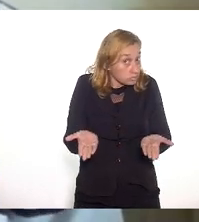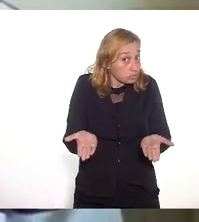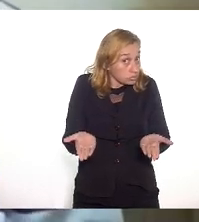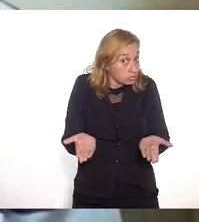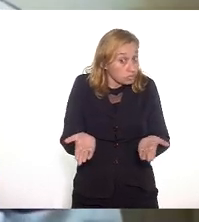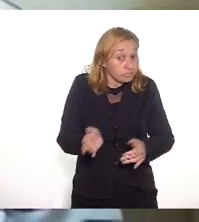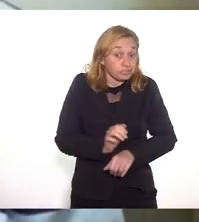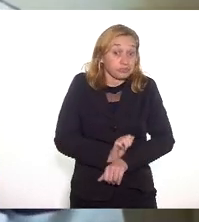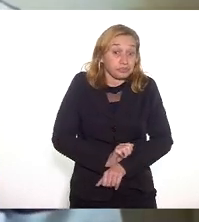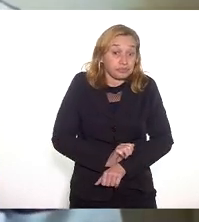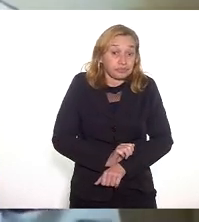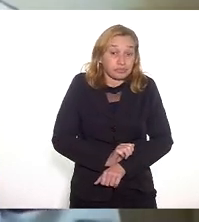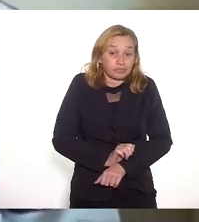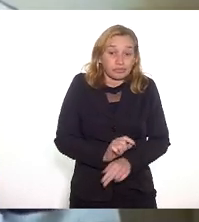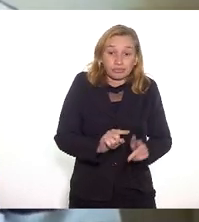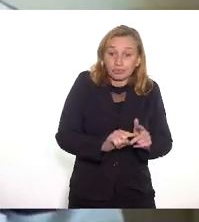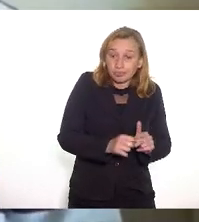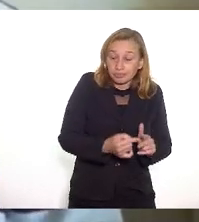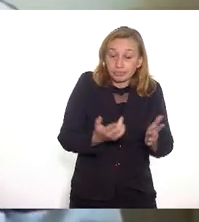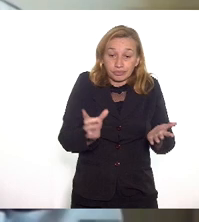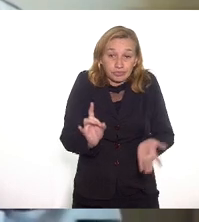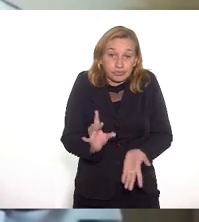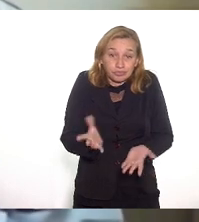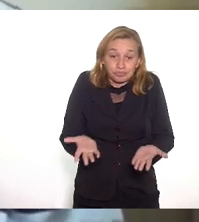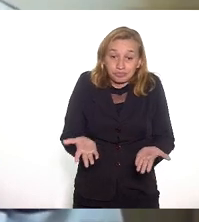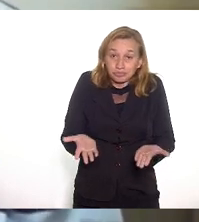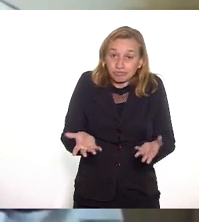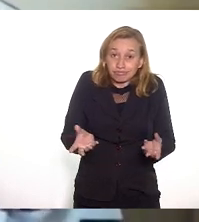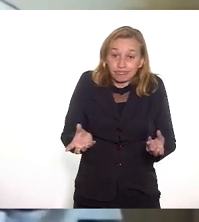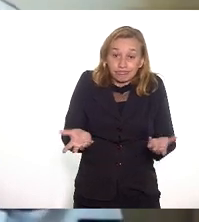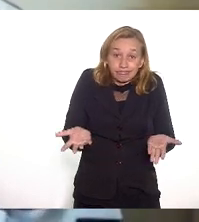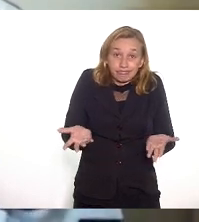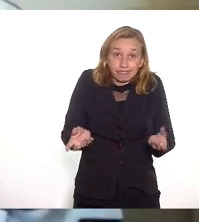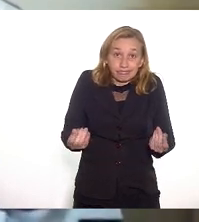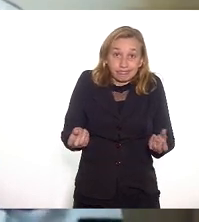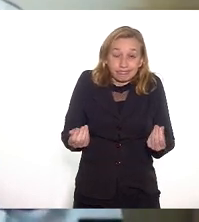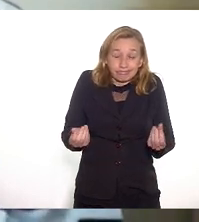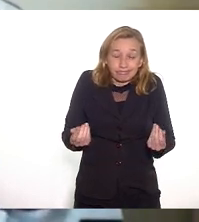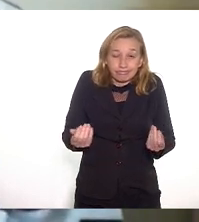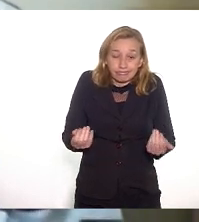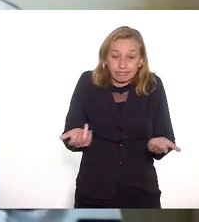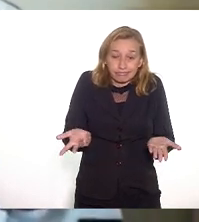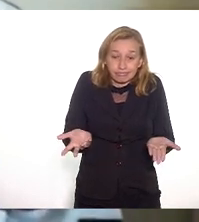com alteração de